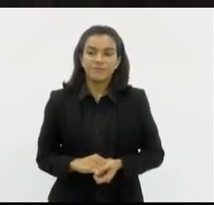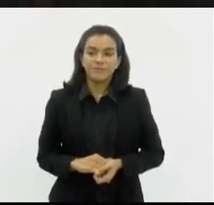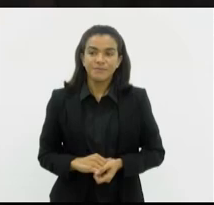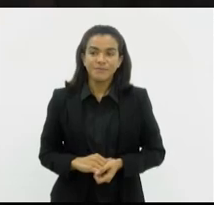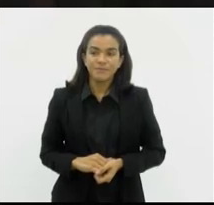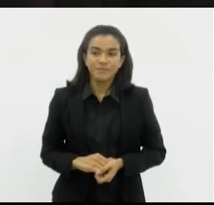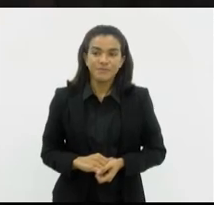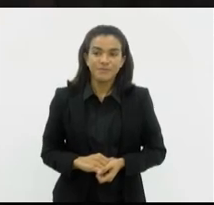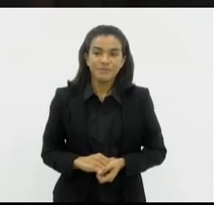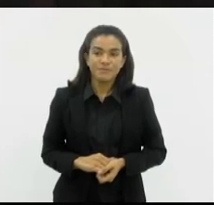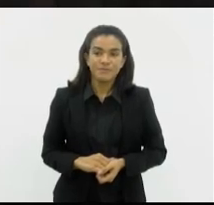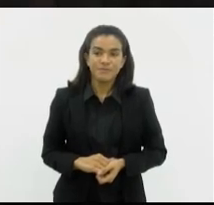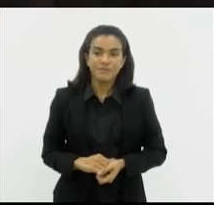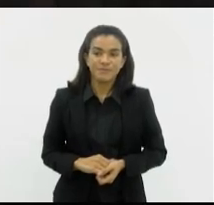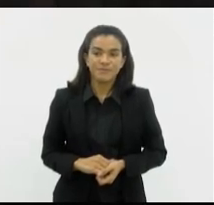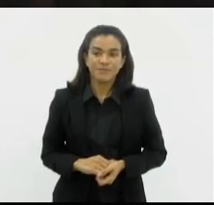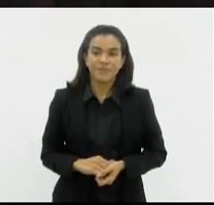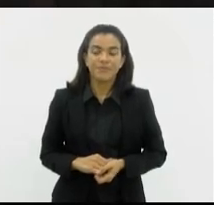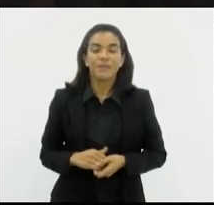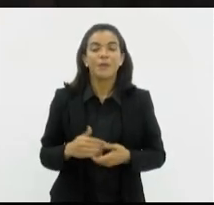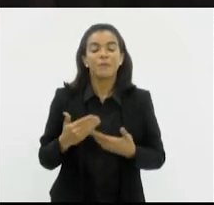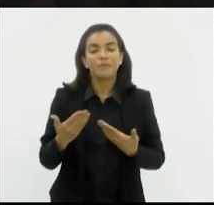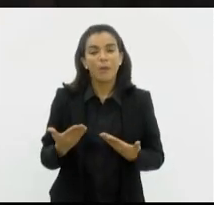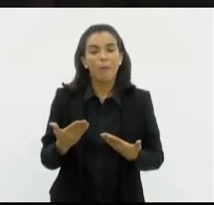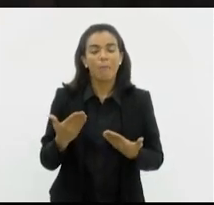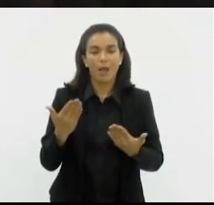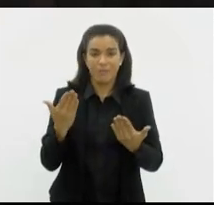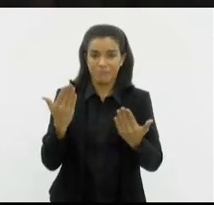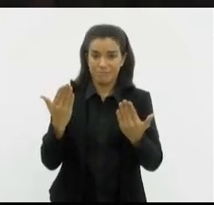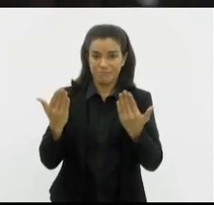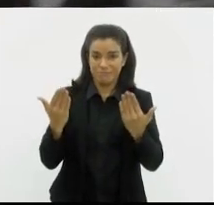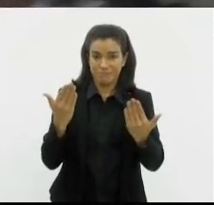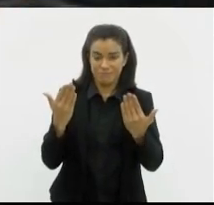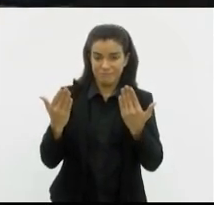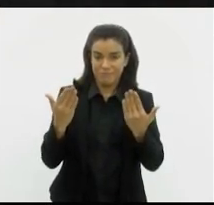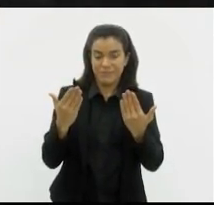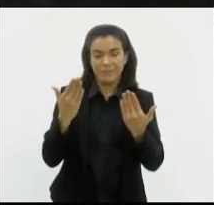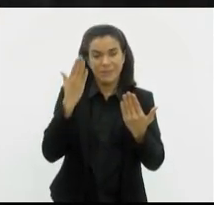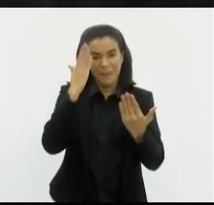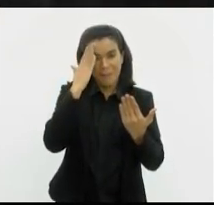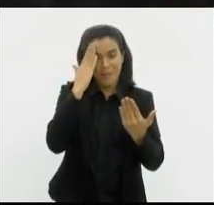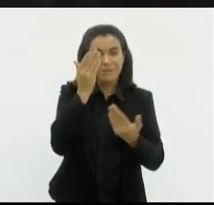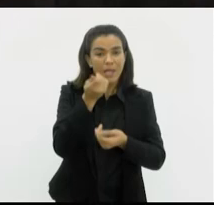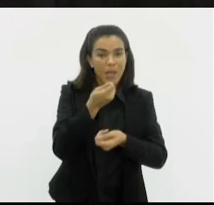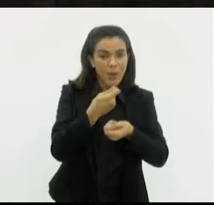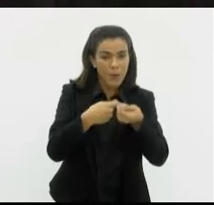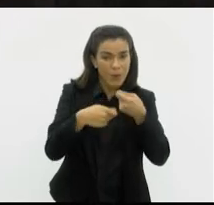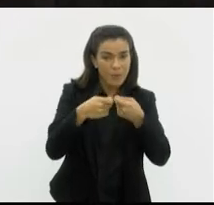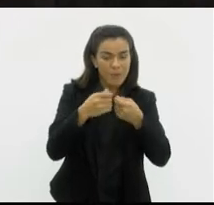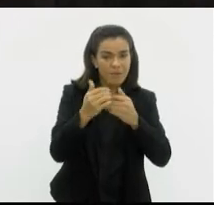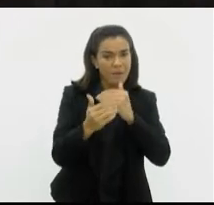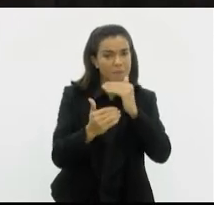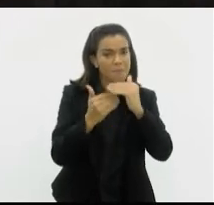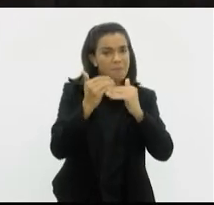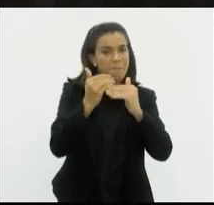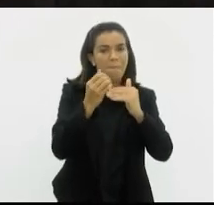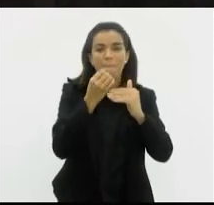Porque para se medir se a economia está se desenvolvendo bem ou